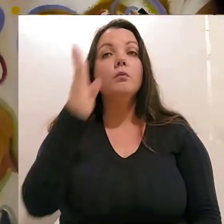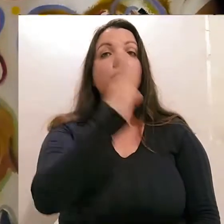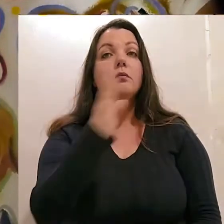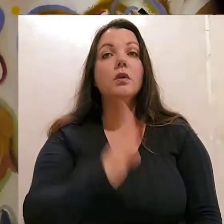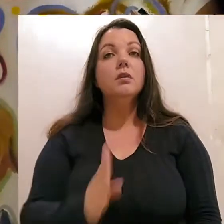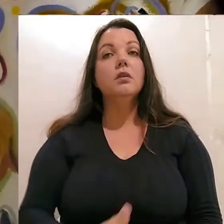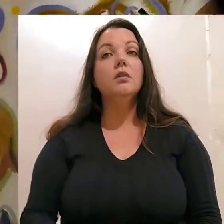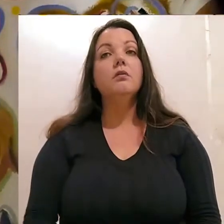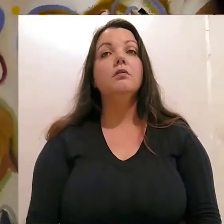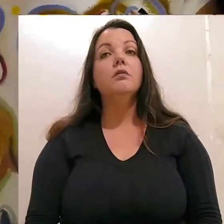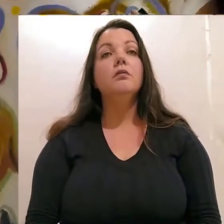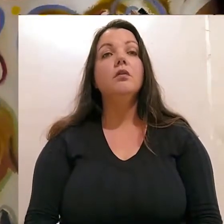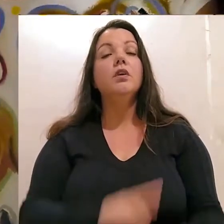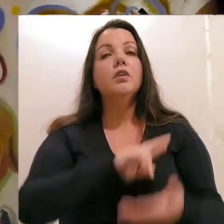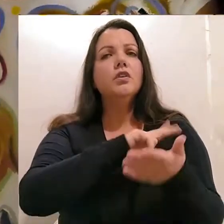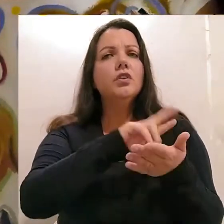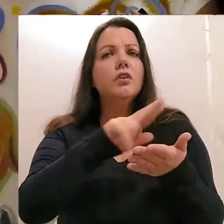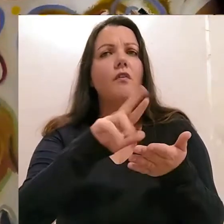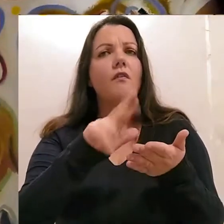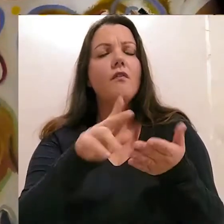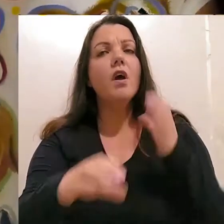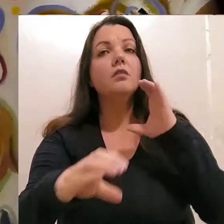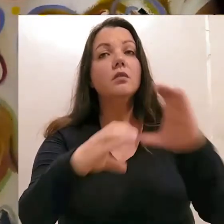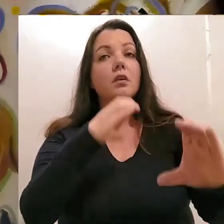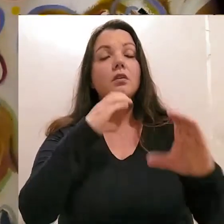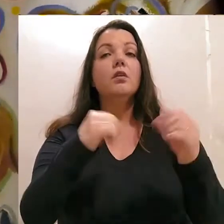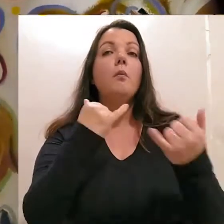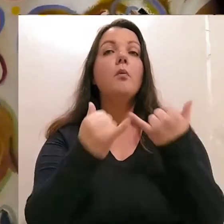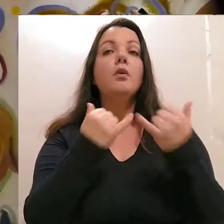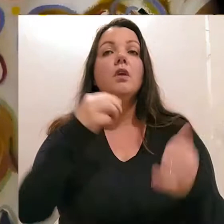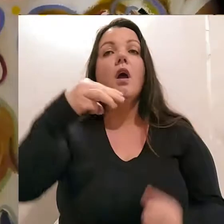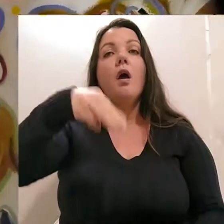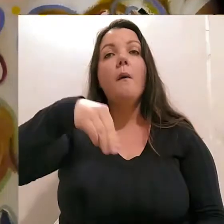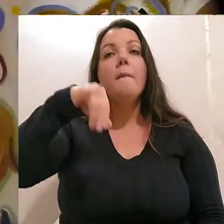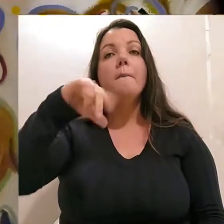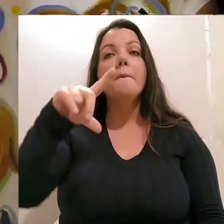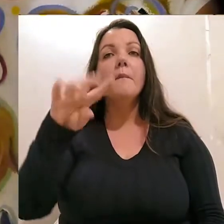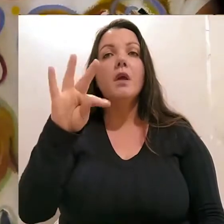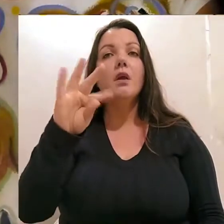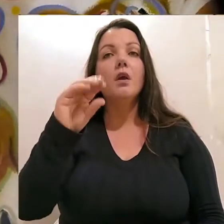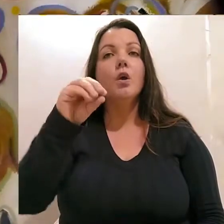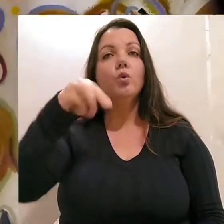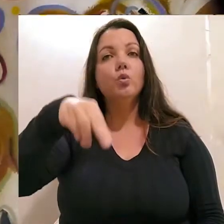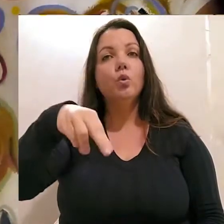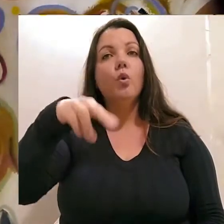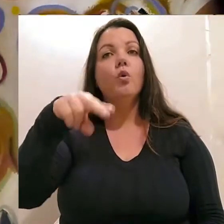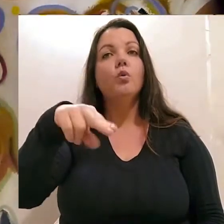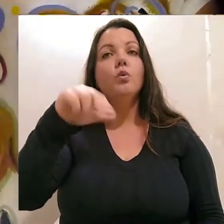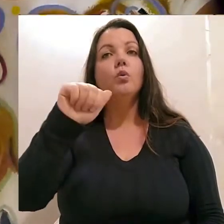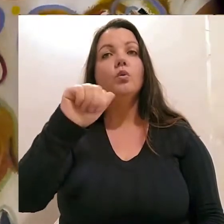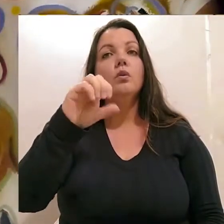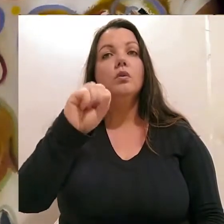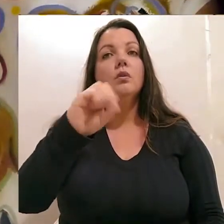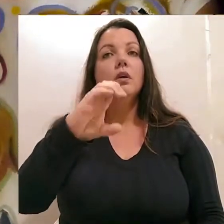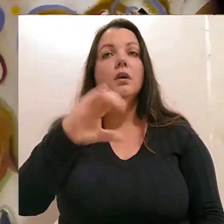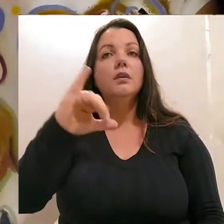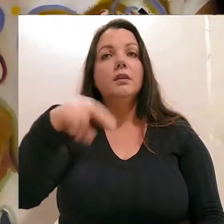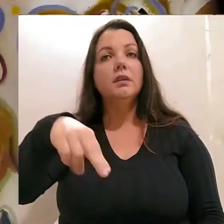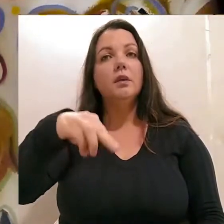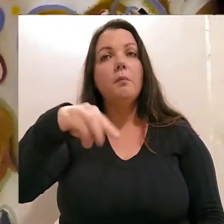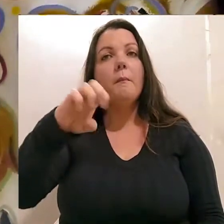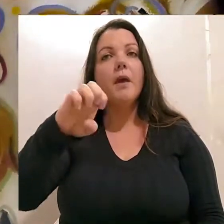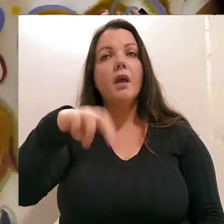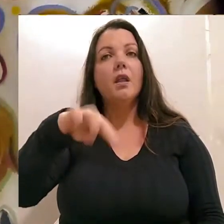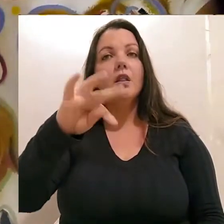a vários compositores né O Milton Nascimento gravo macho mesmo de Reis né ó